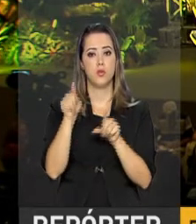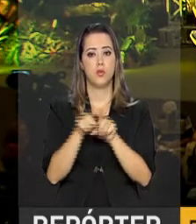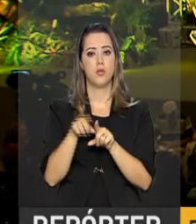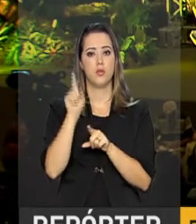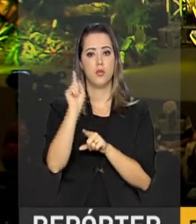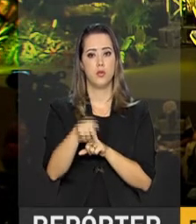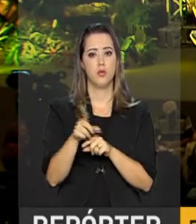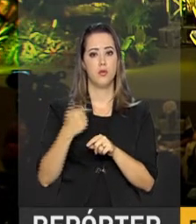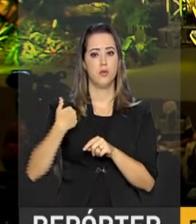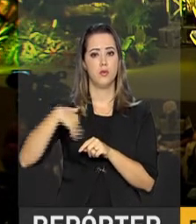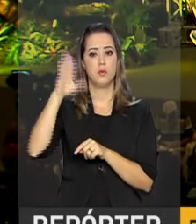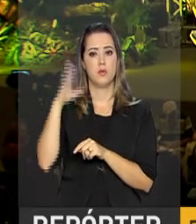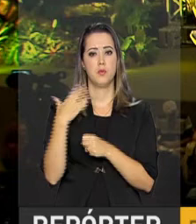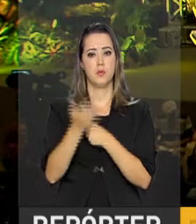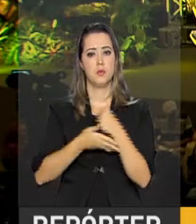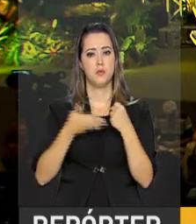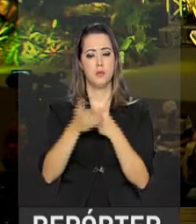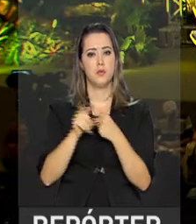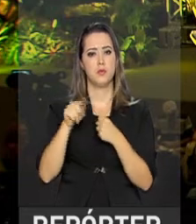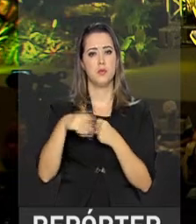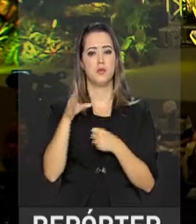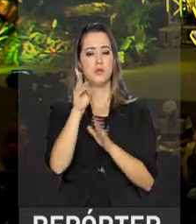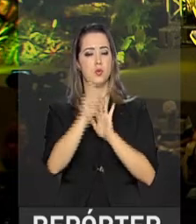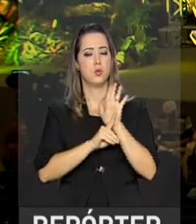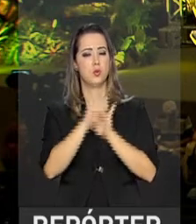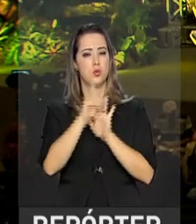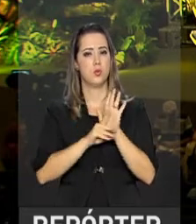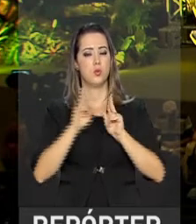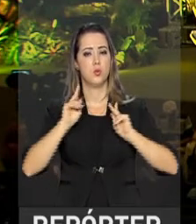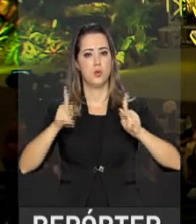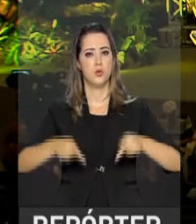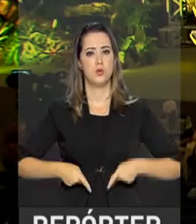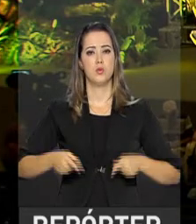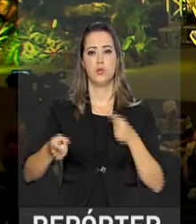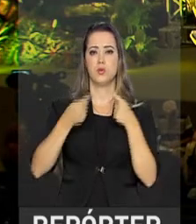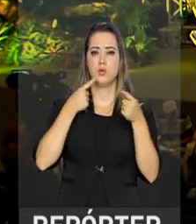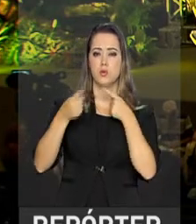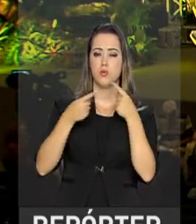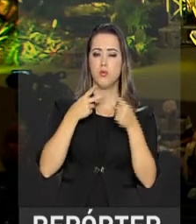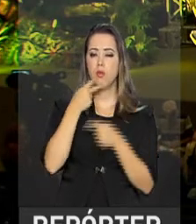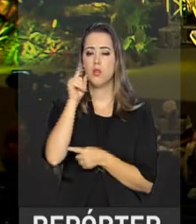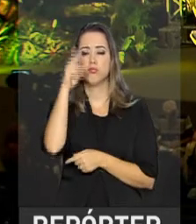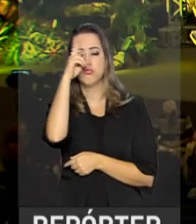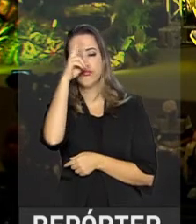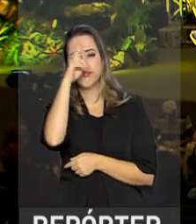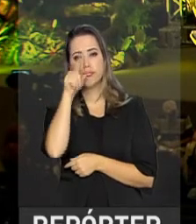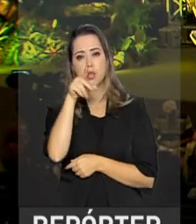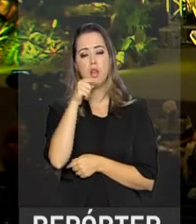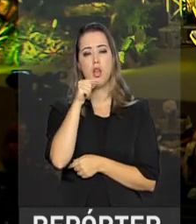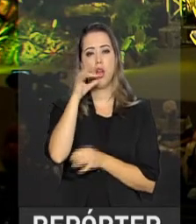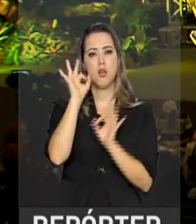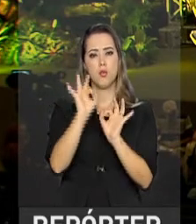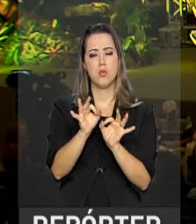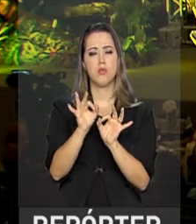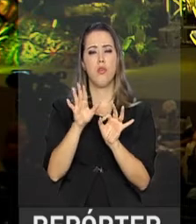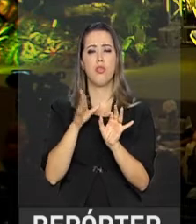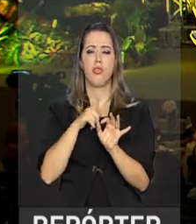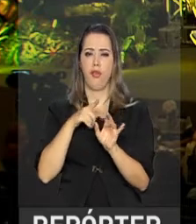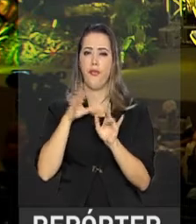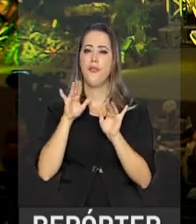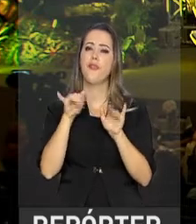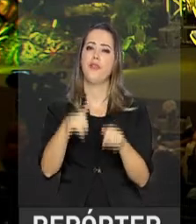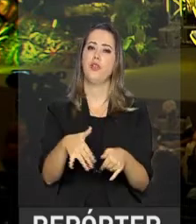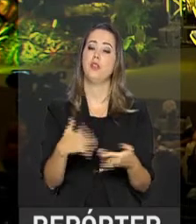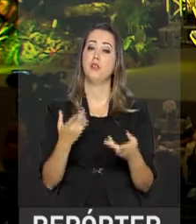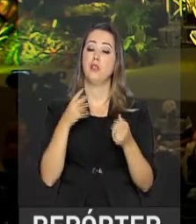considerado mais básico entre todos os direitos humanos os debatedores lembraram que a água é um bem finito que deve ser usado